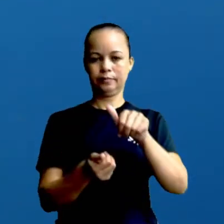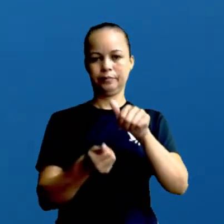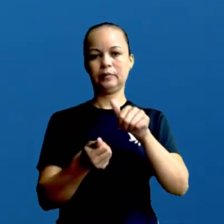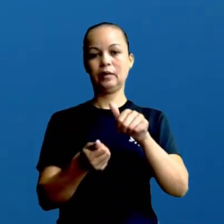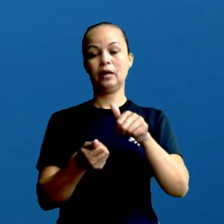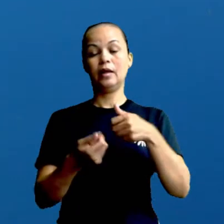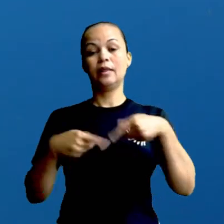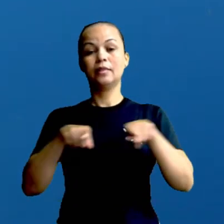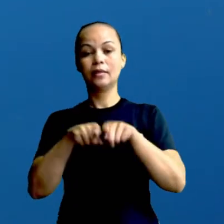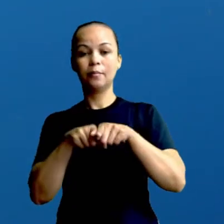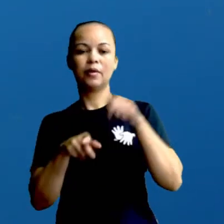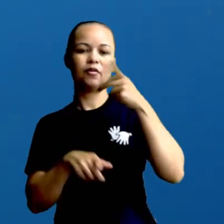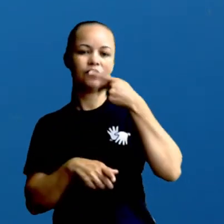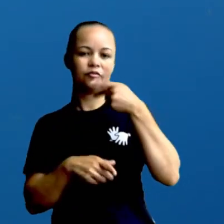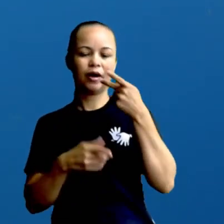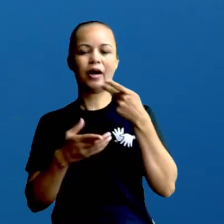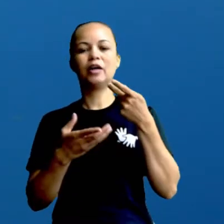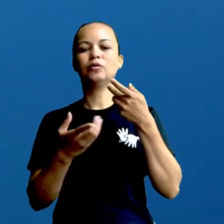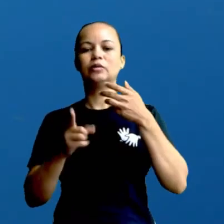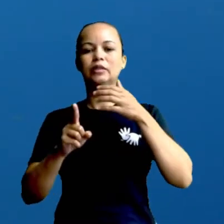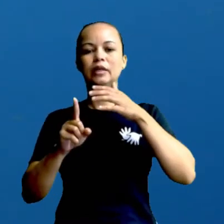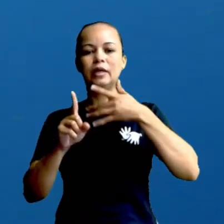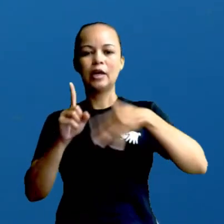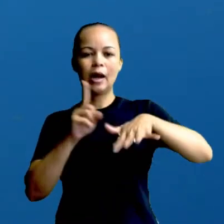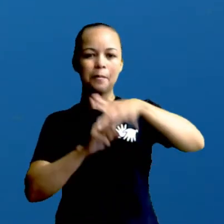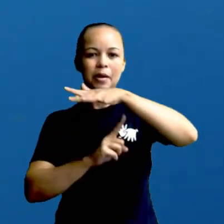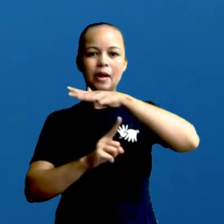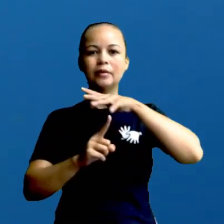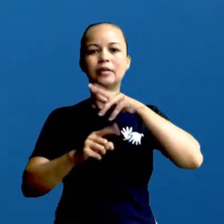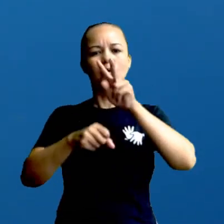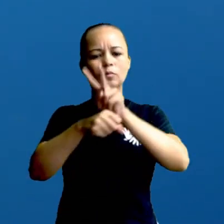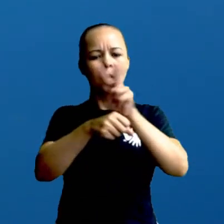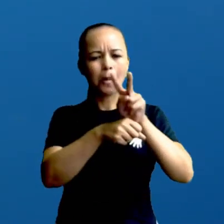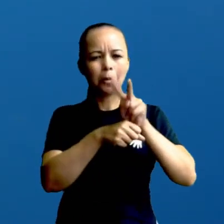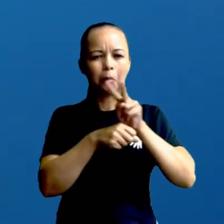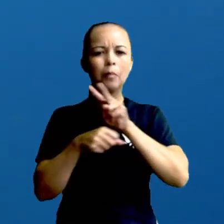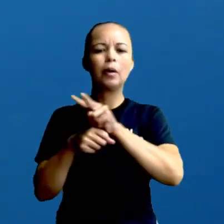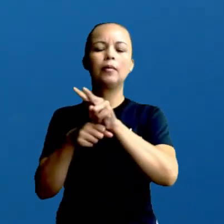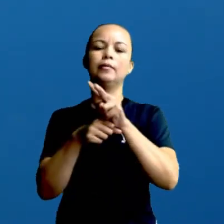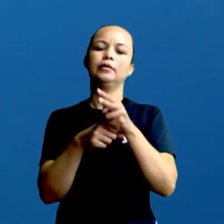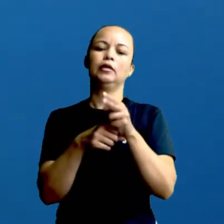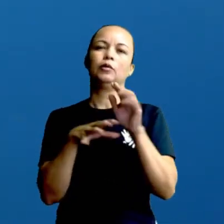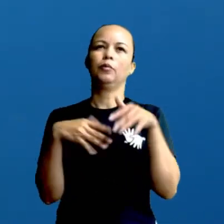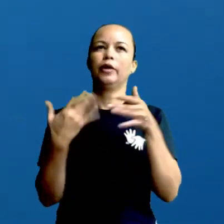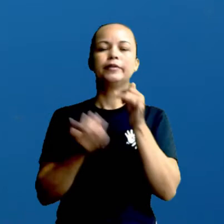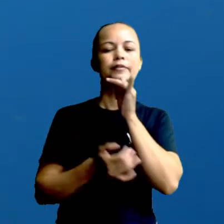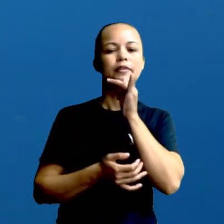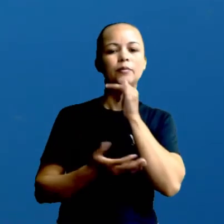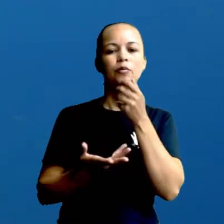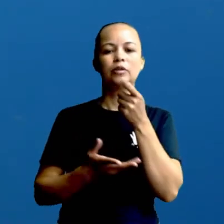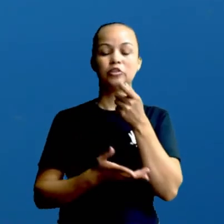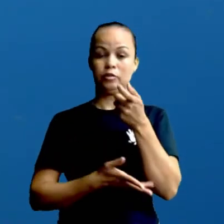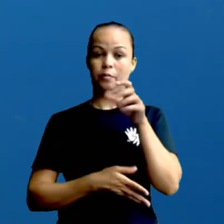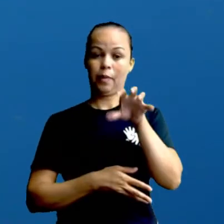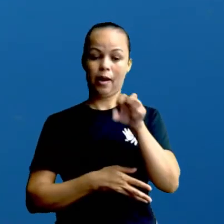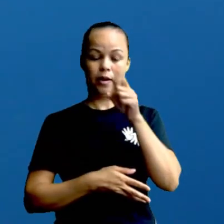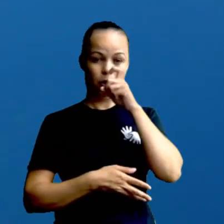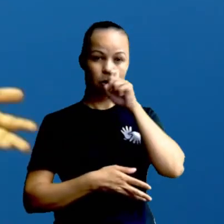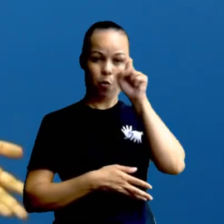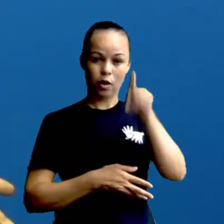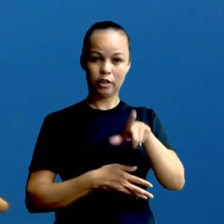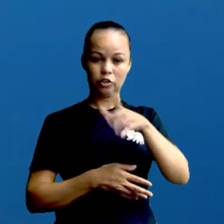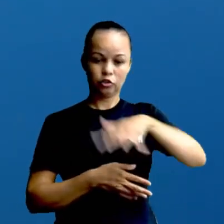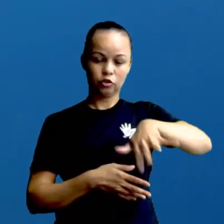falando também de preservação ambiental. Quando a gente polui, né, quando a gente joga lixo, quando a gente está poluindo